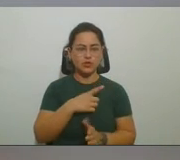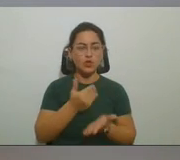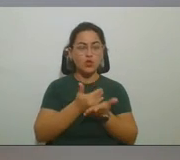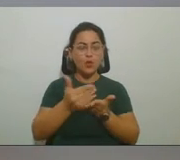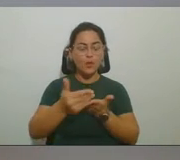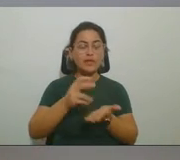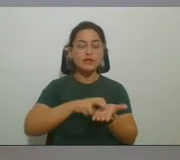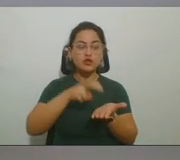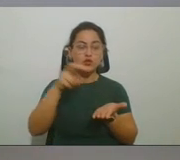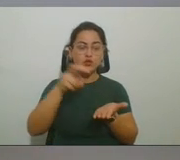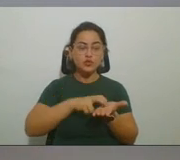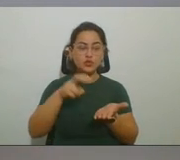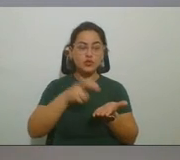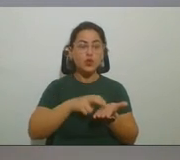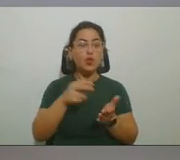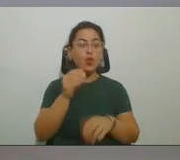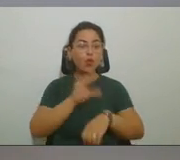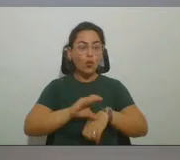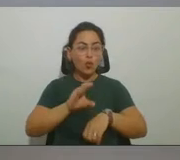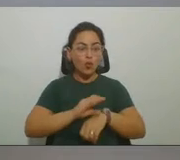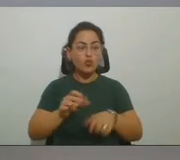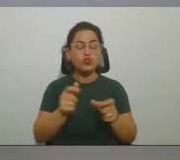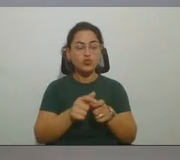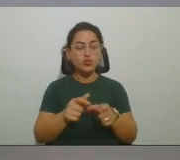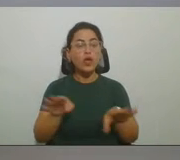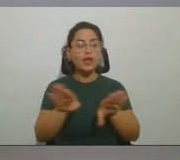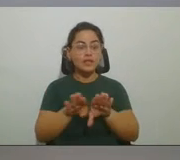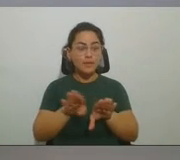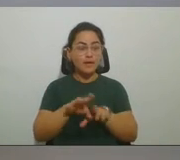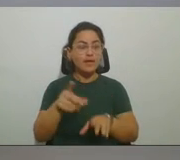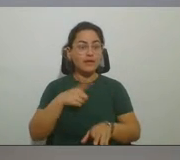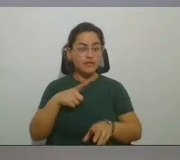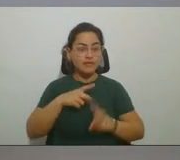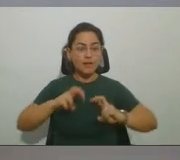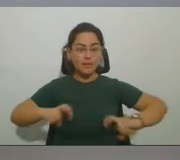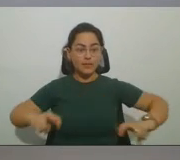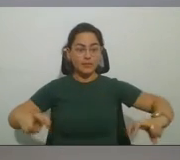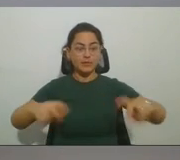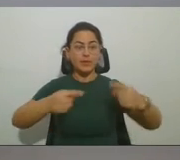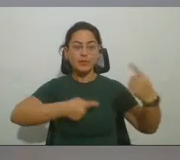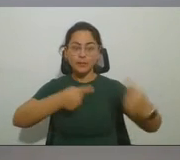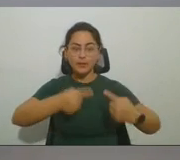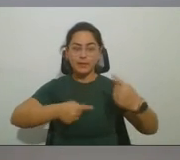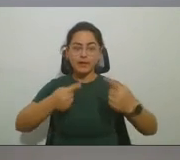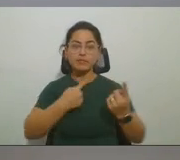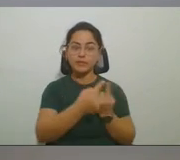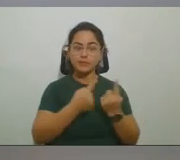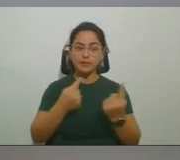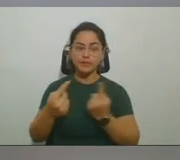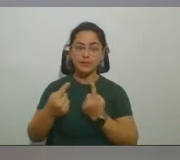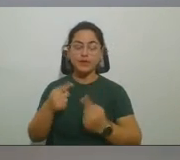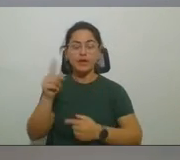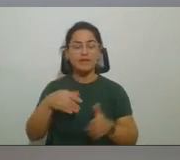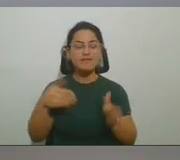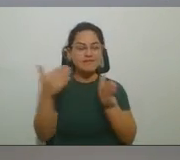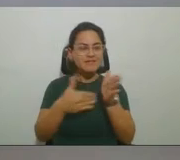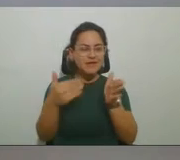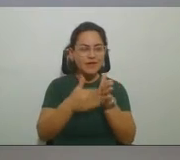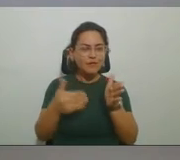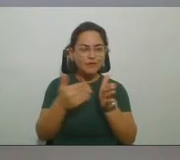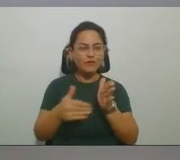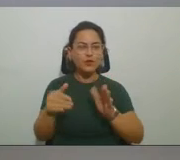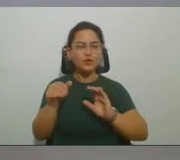começam pela manhã com minicursos, mas também a primeira mesa redonda, que se intitula Desafios do Ensino Superior e